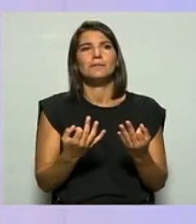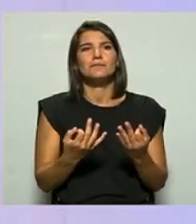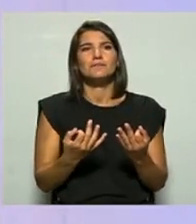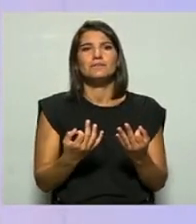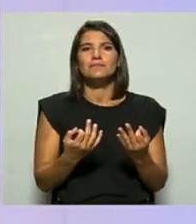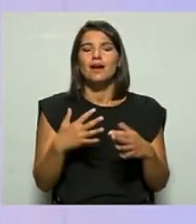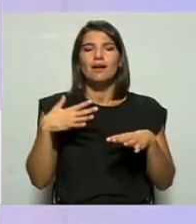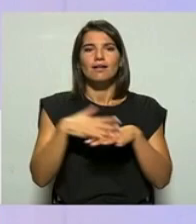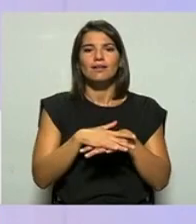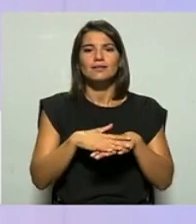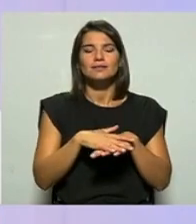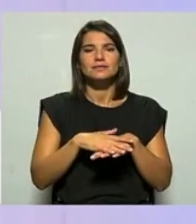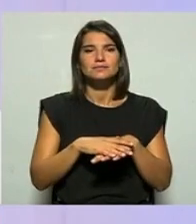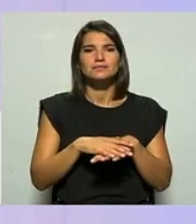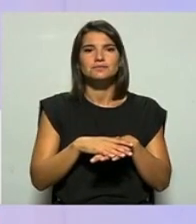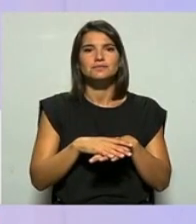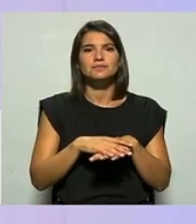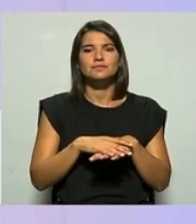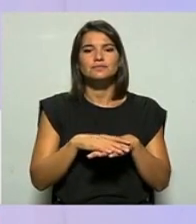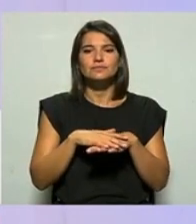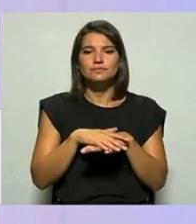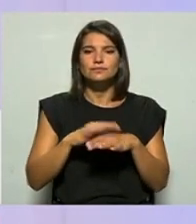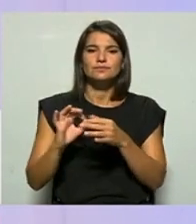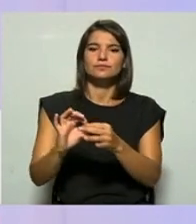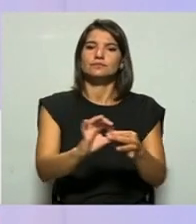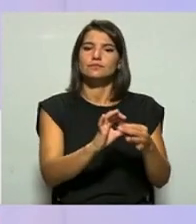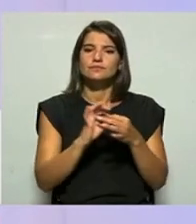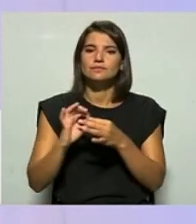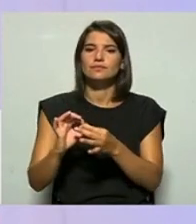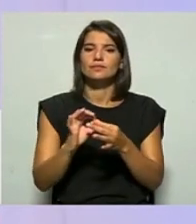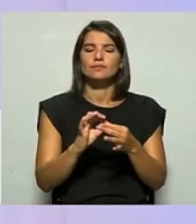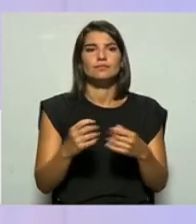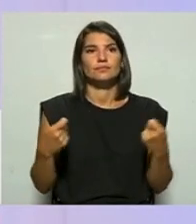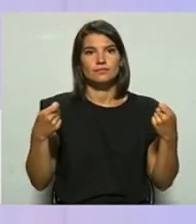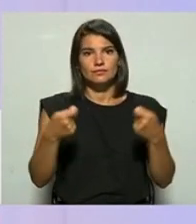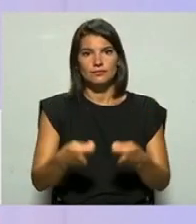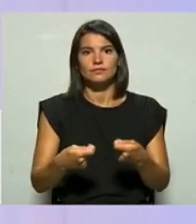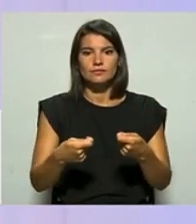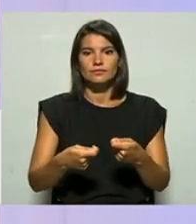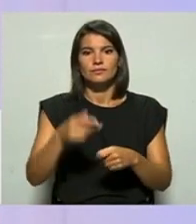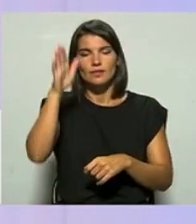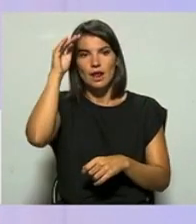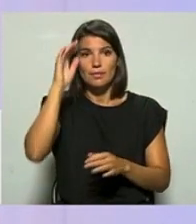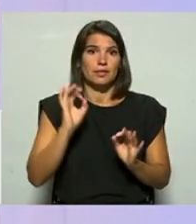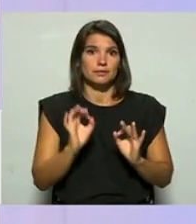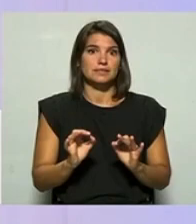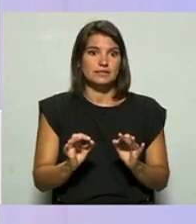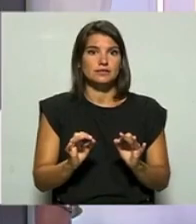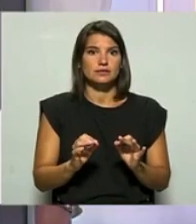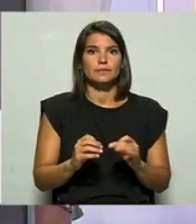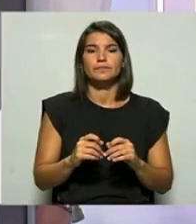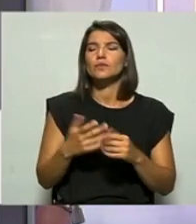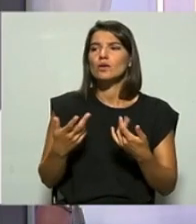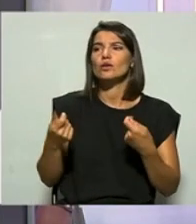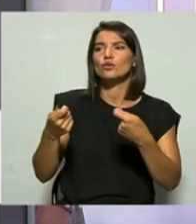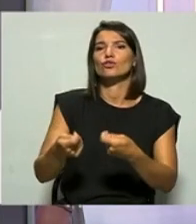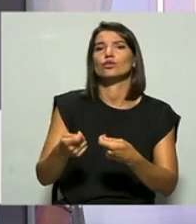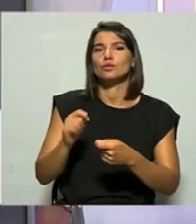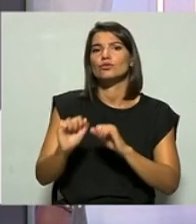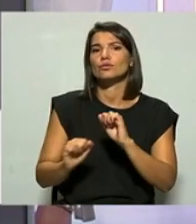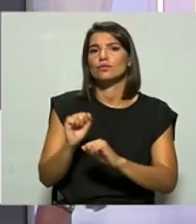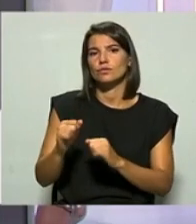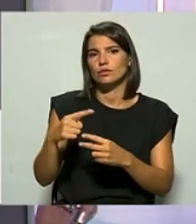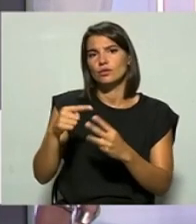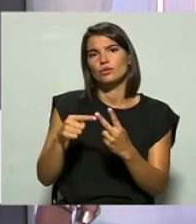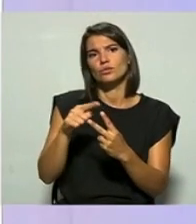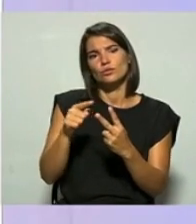uma rede uma rede consertava a de investimentos que amada a necessita em investimentos em concreto